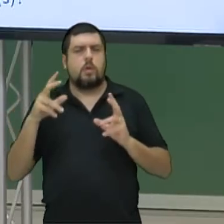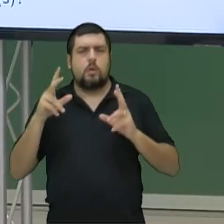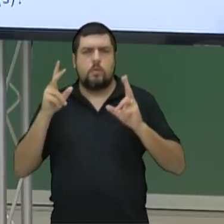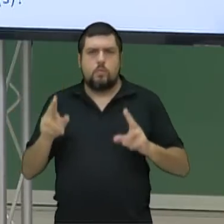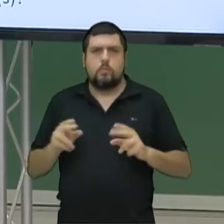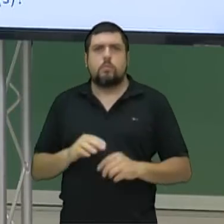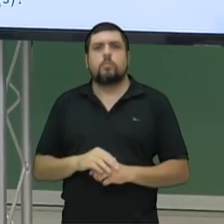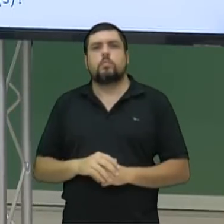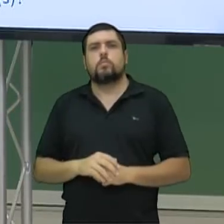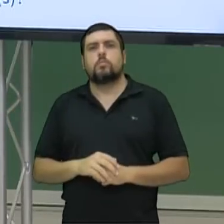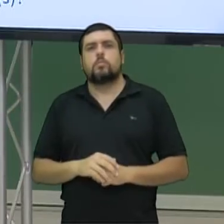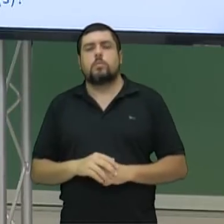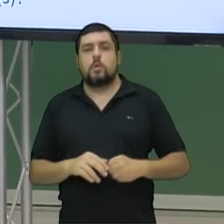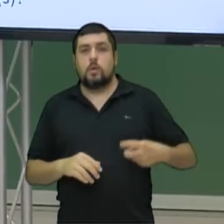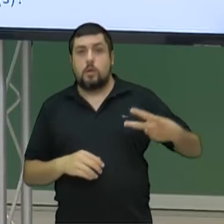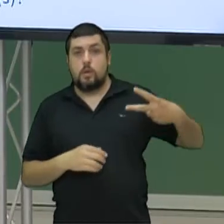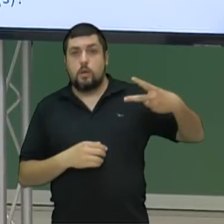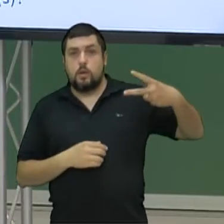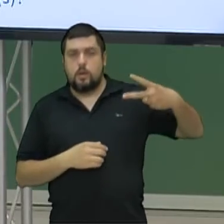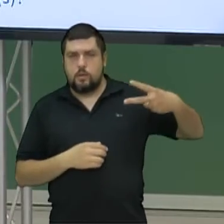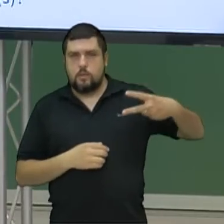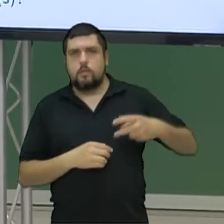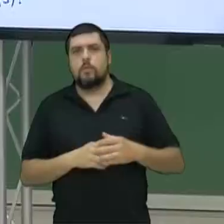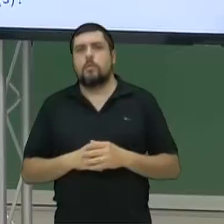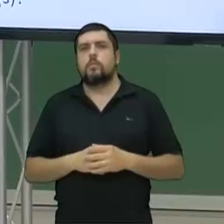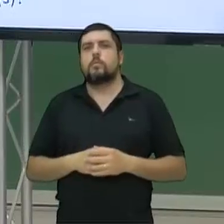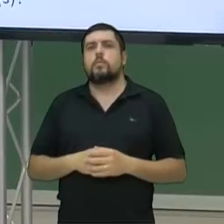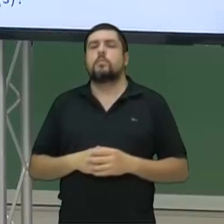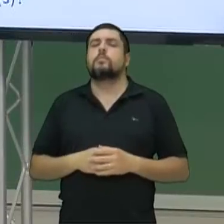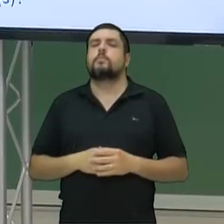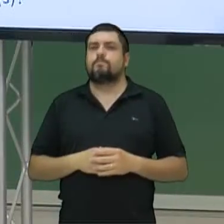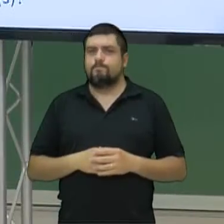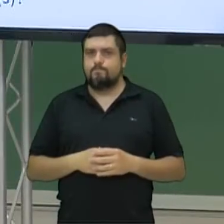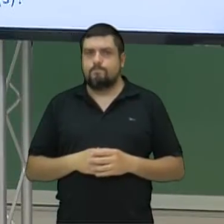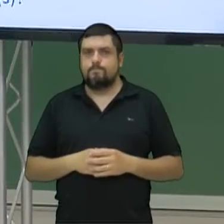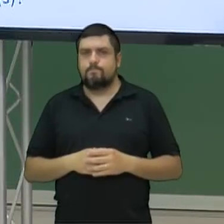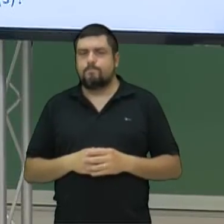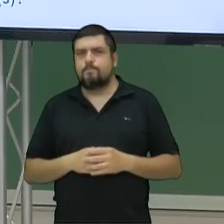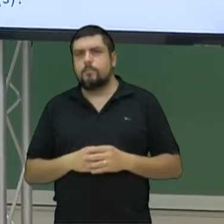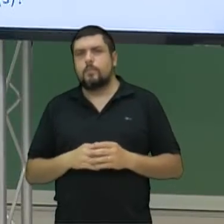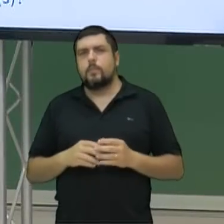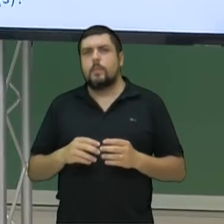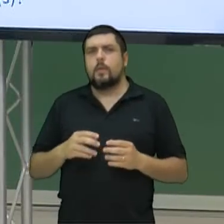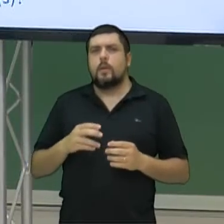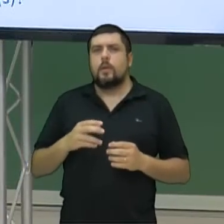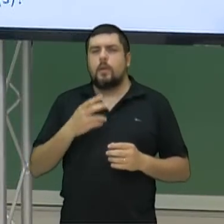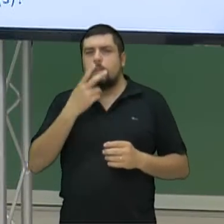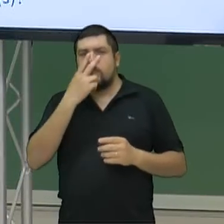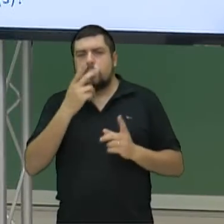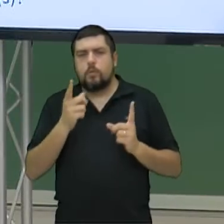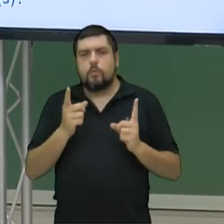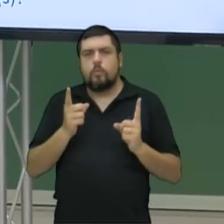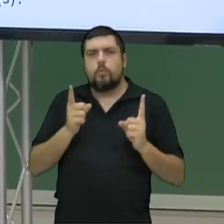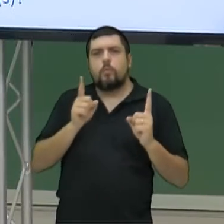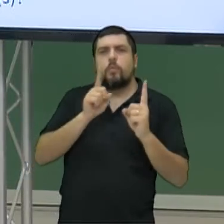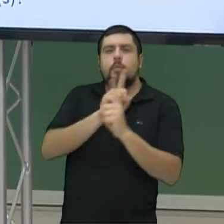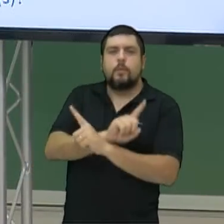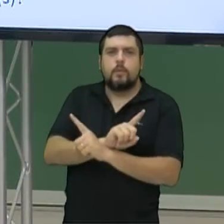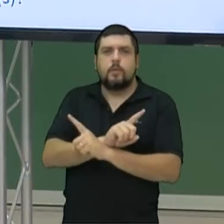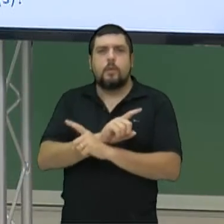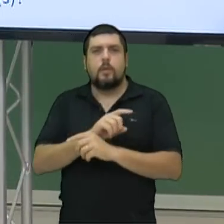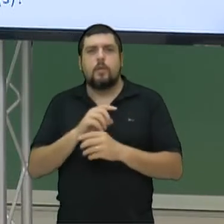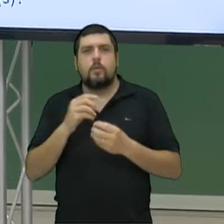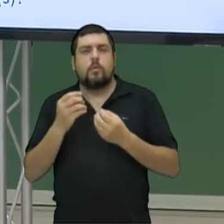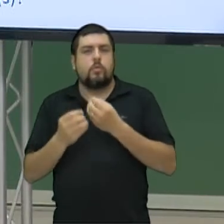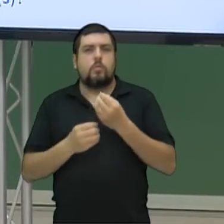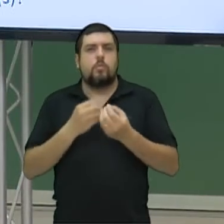Questão 2. Gente, essa questão aqui, né? Ela seria uma reação dessa força, ou seja, uma consequência dessa força